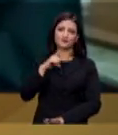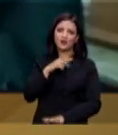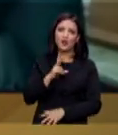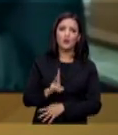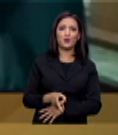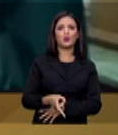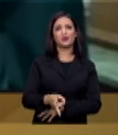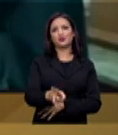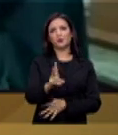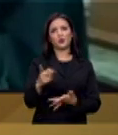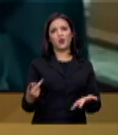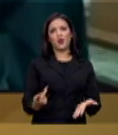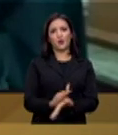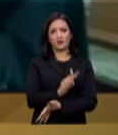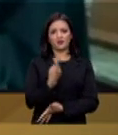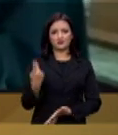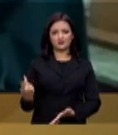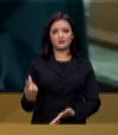existir.